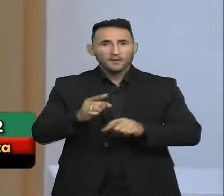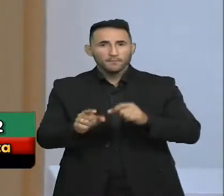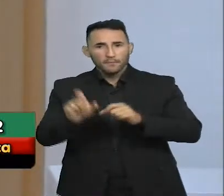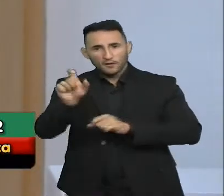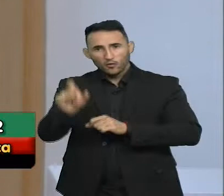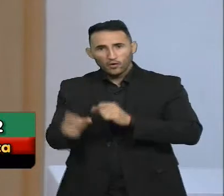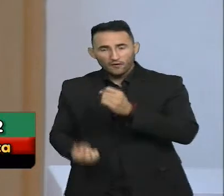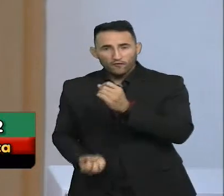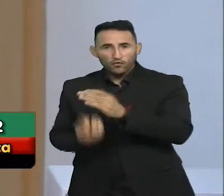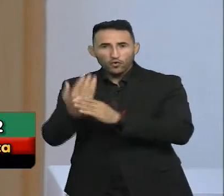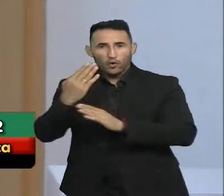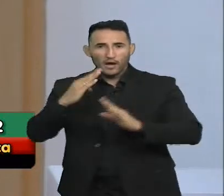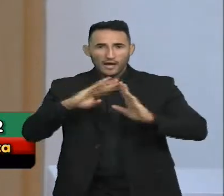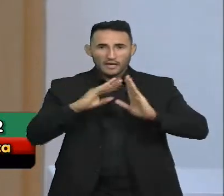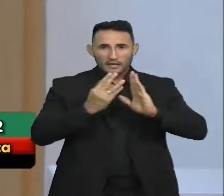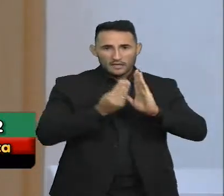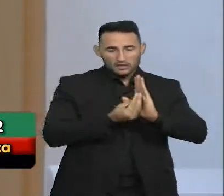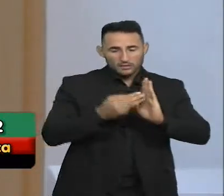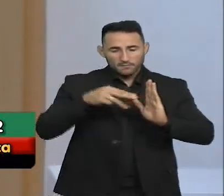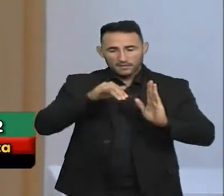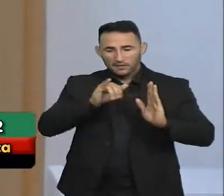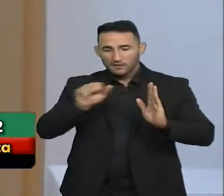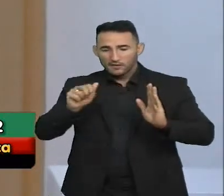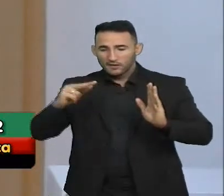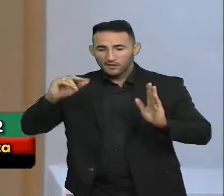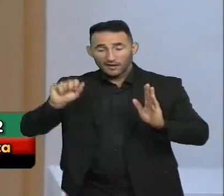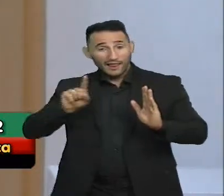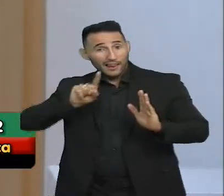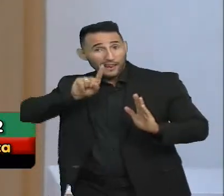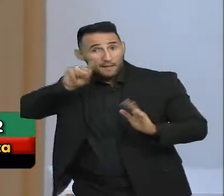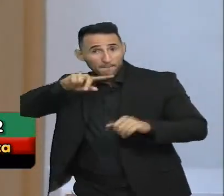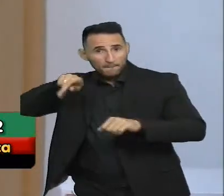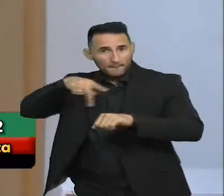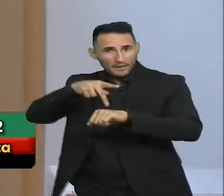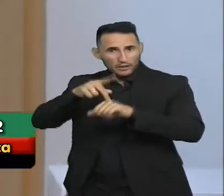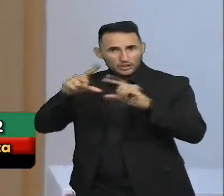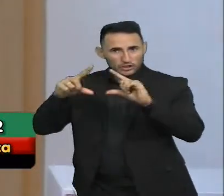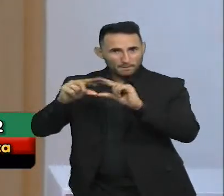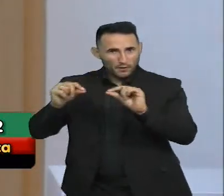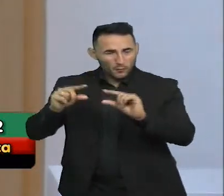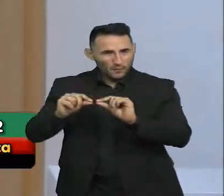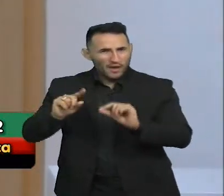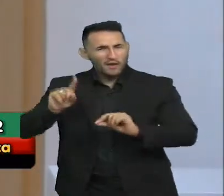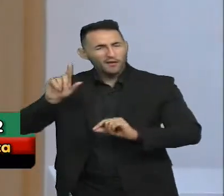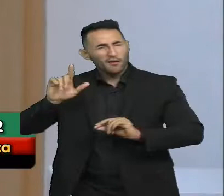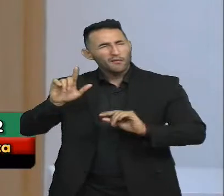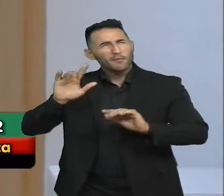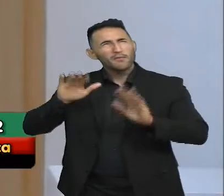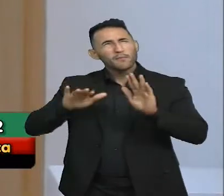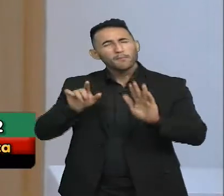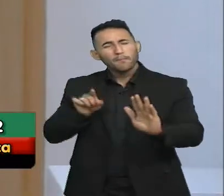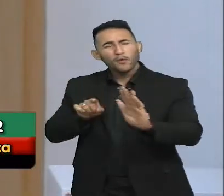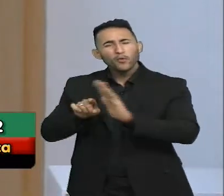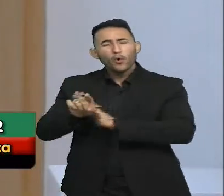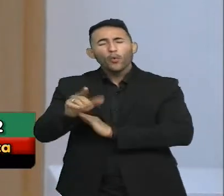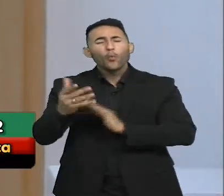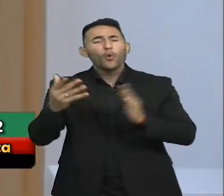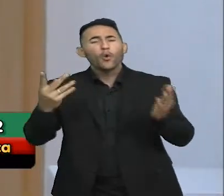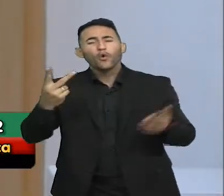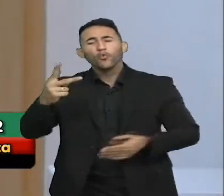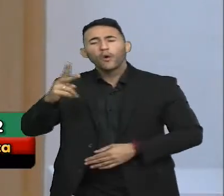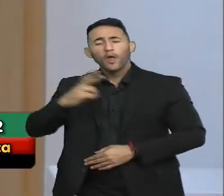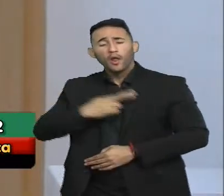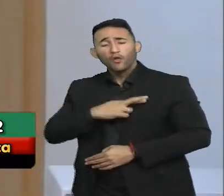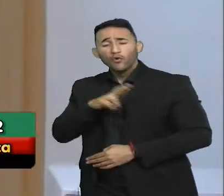Igreja Messiânica foi o Moki Chokada, foi fundado no Japão, né? E uma vez, quando questionaram ele, assim, qual é a sua religião?